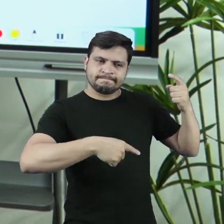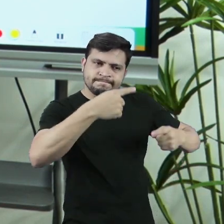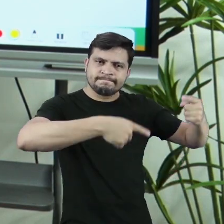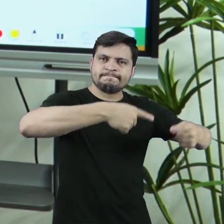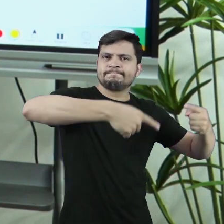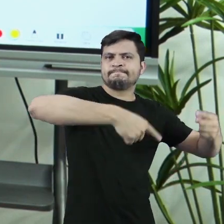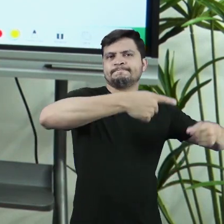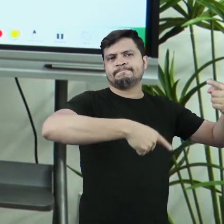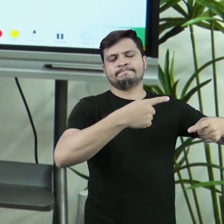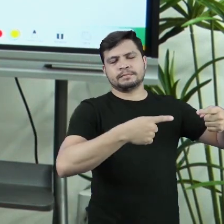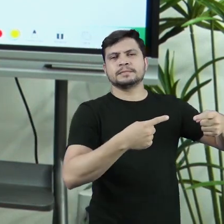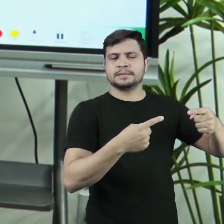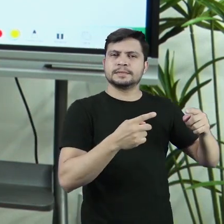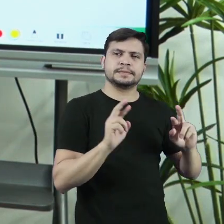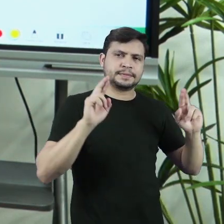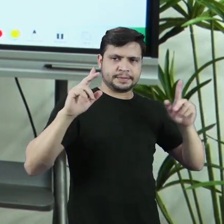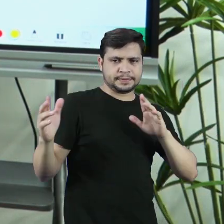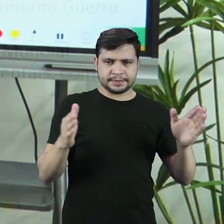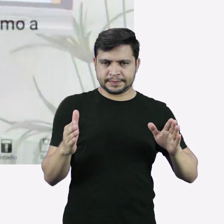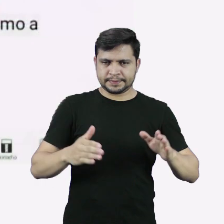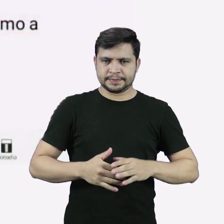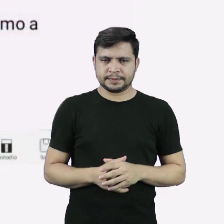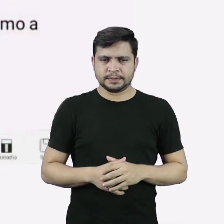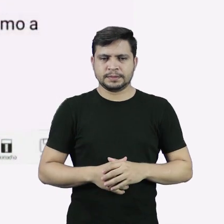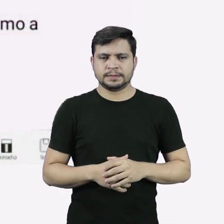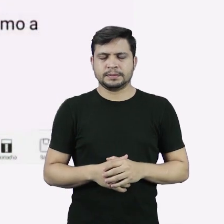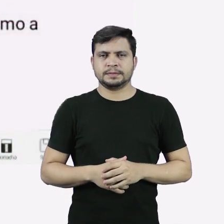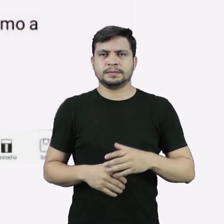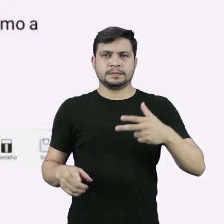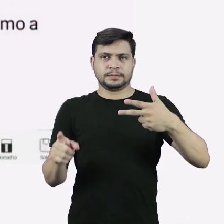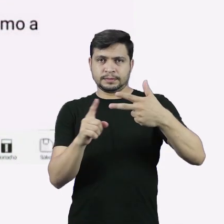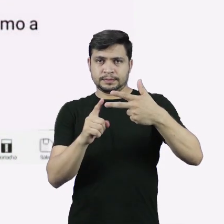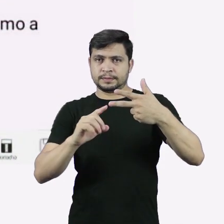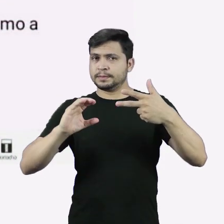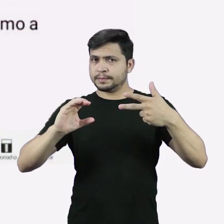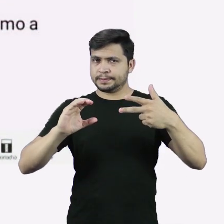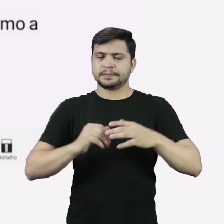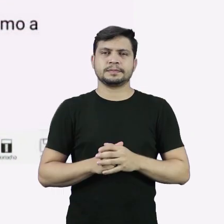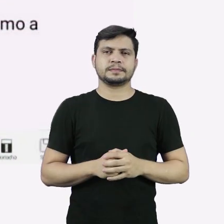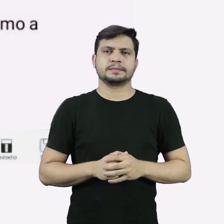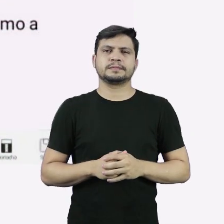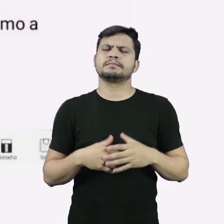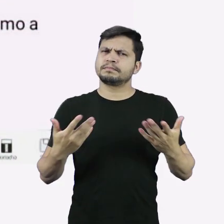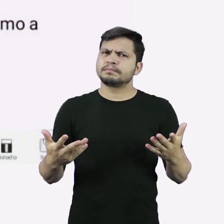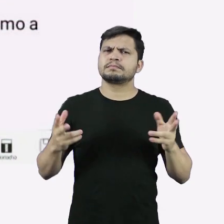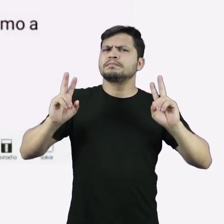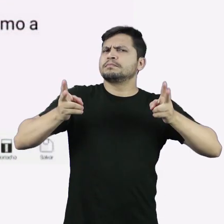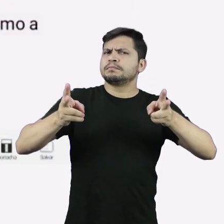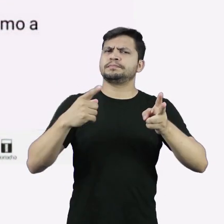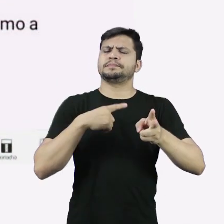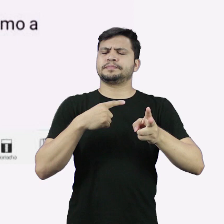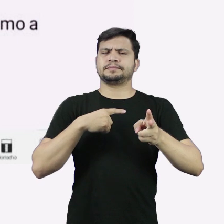Guerra Mundial é começo do século XX. Letra C. Constante confronto das